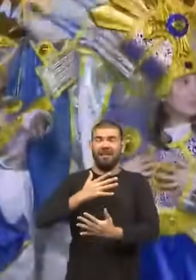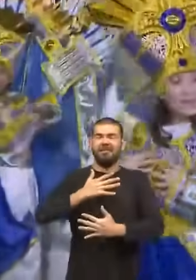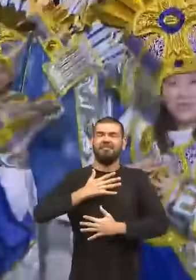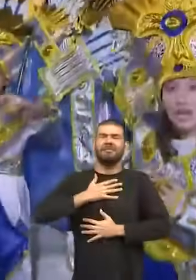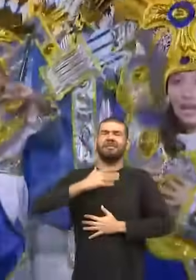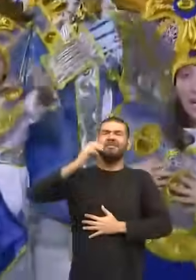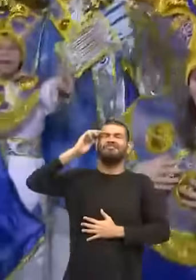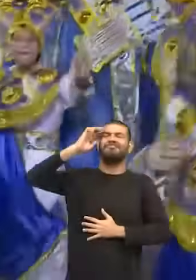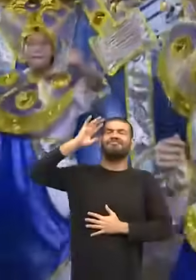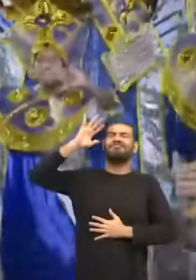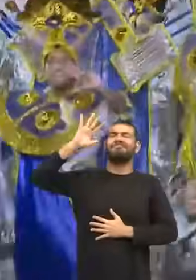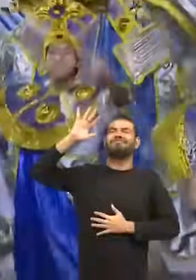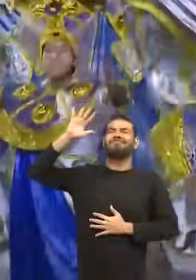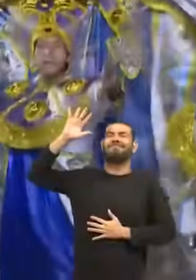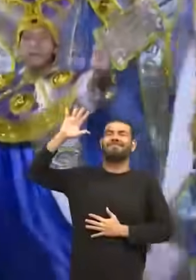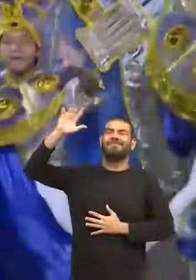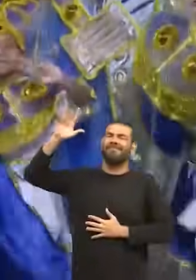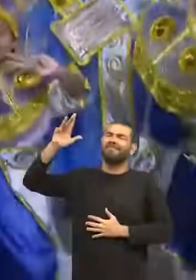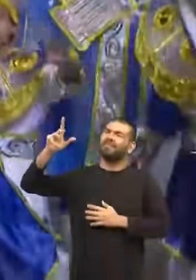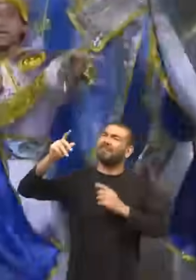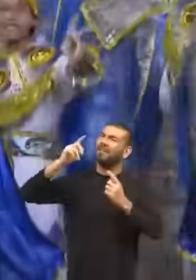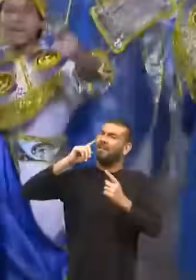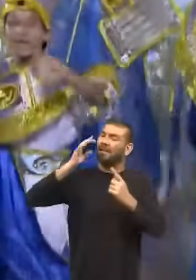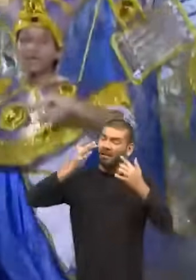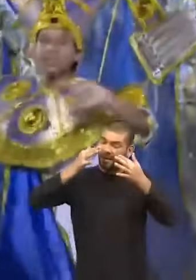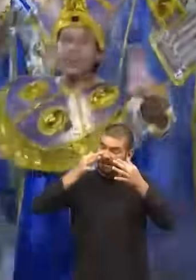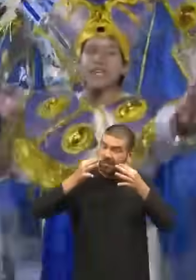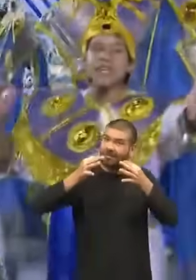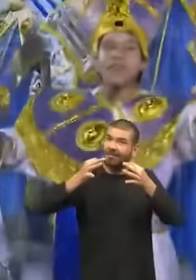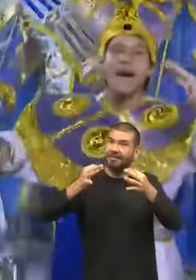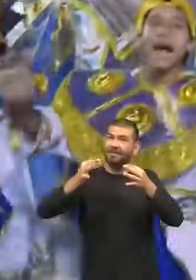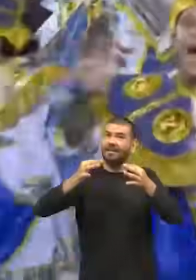filosofia. Que show na escola, que show na escola.